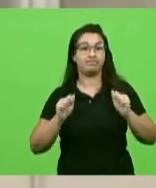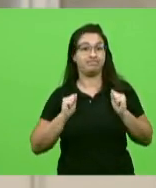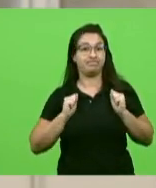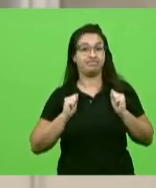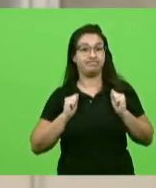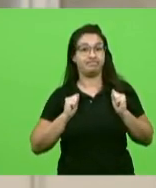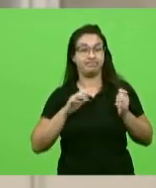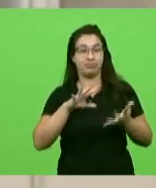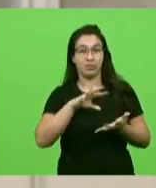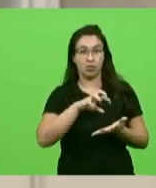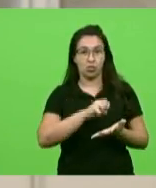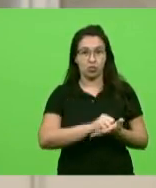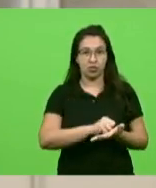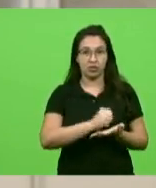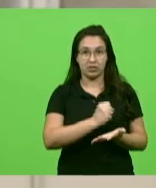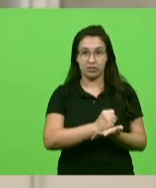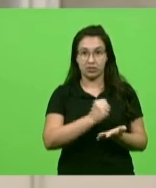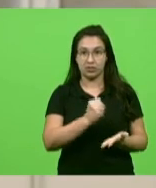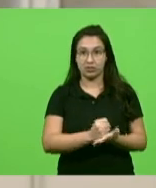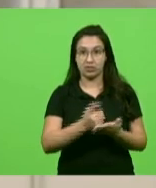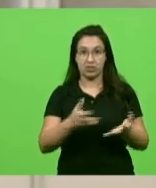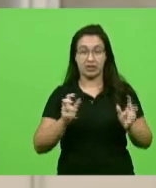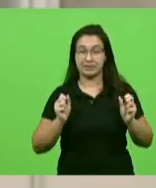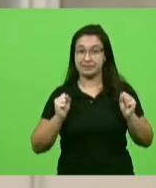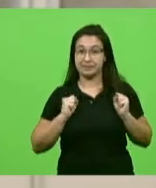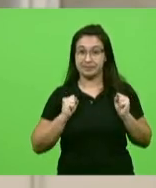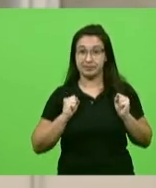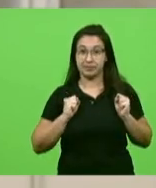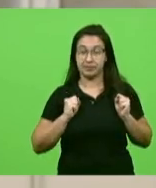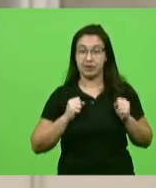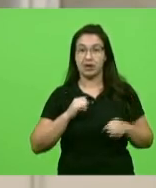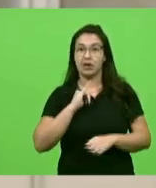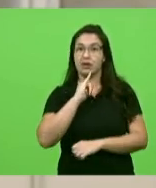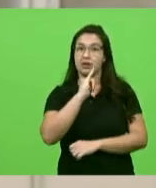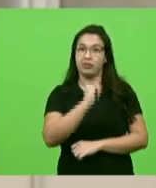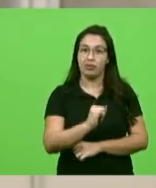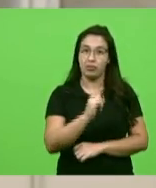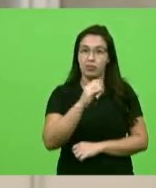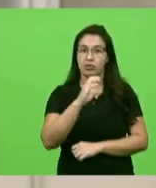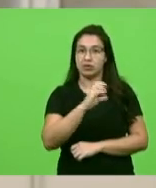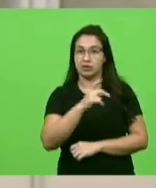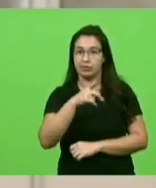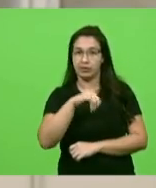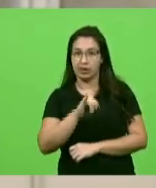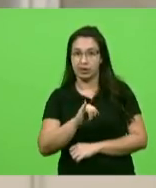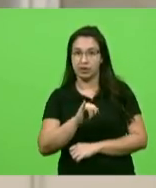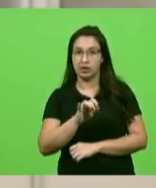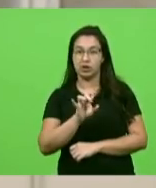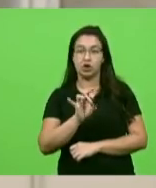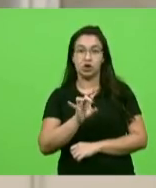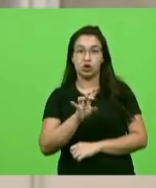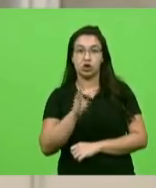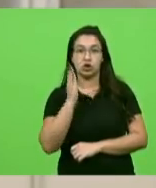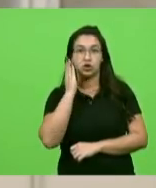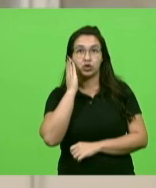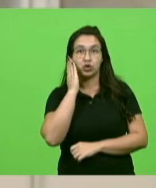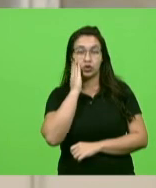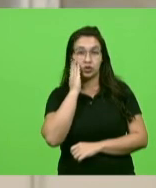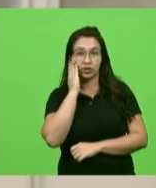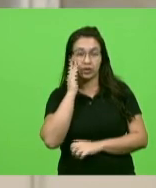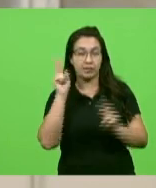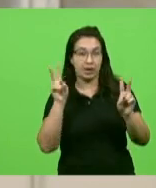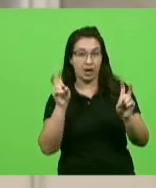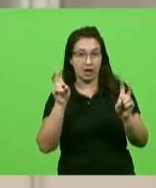contratações tendo inclusive afirmar em informações prestadas à CPI que somente a tomou